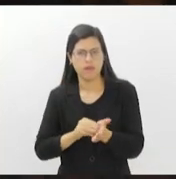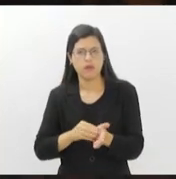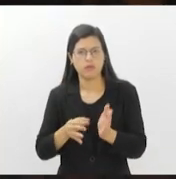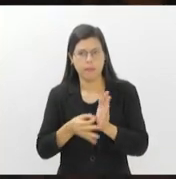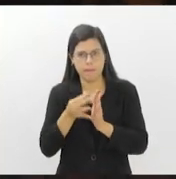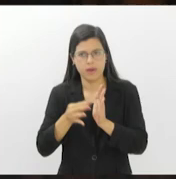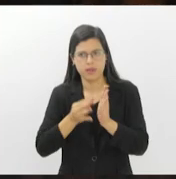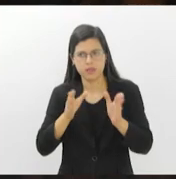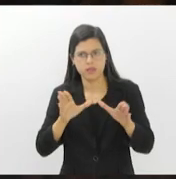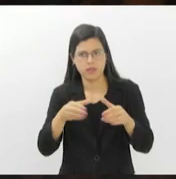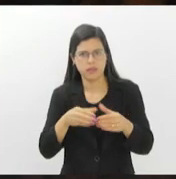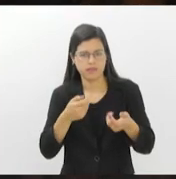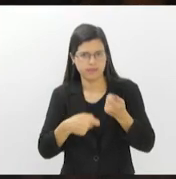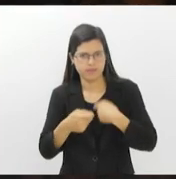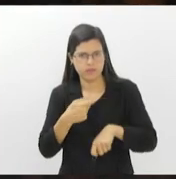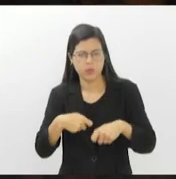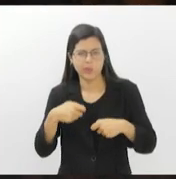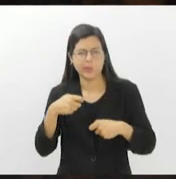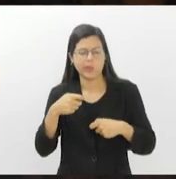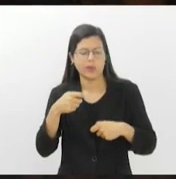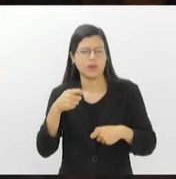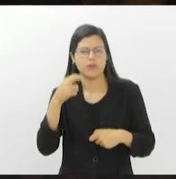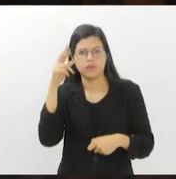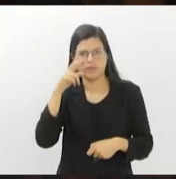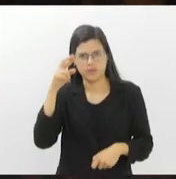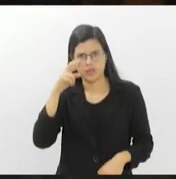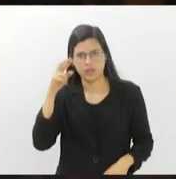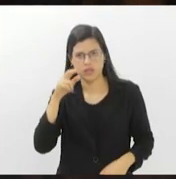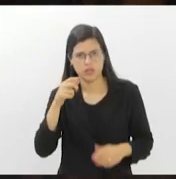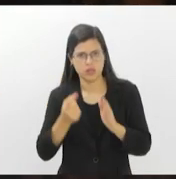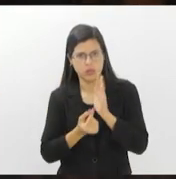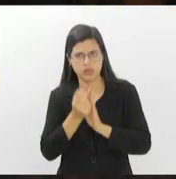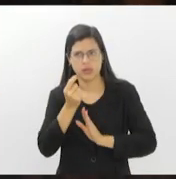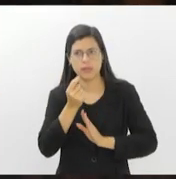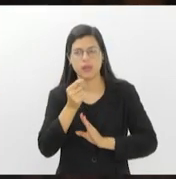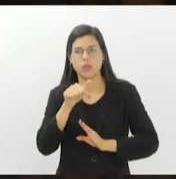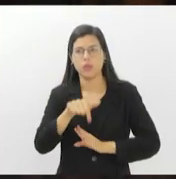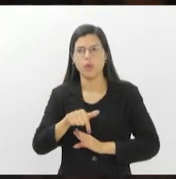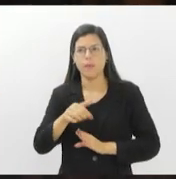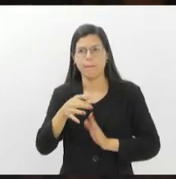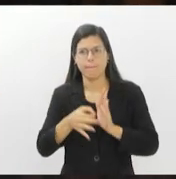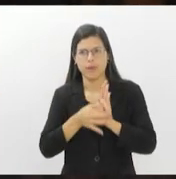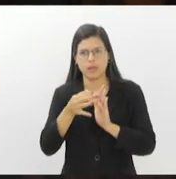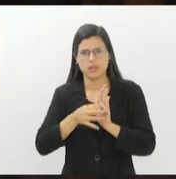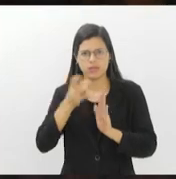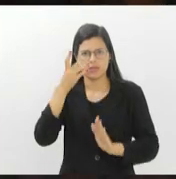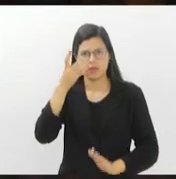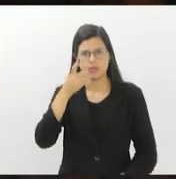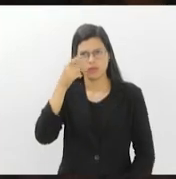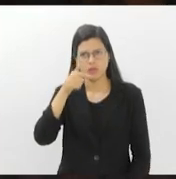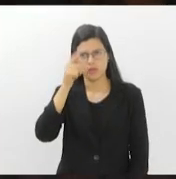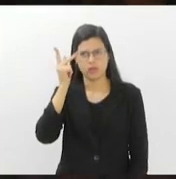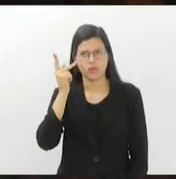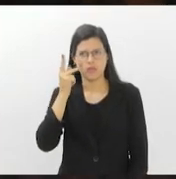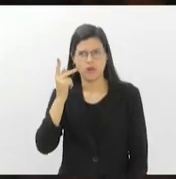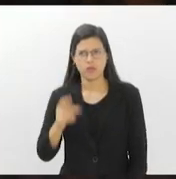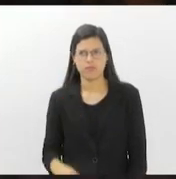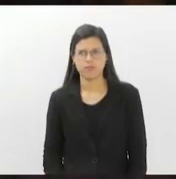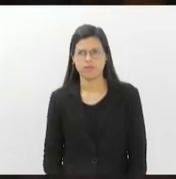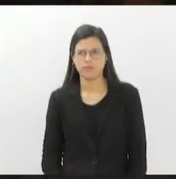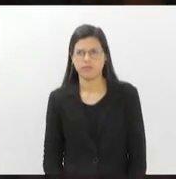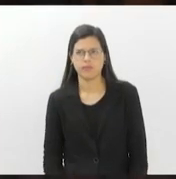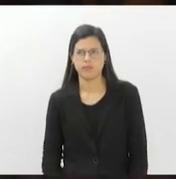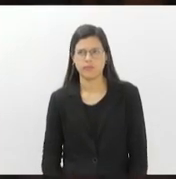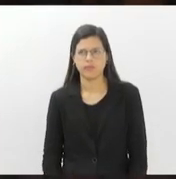Financeira e Controle. Para emitir parecer, deputado Luiz Paulo Correia da Rocha.